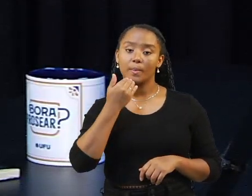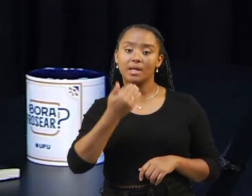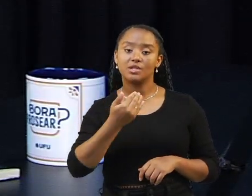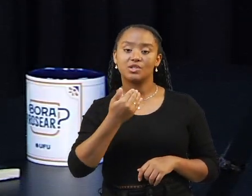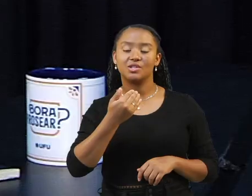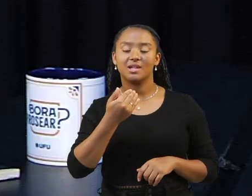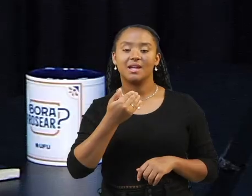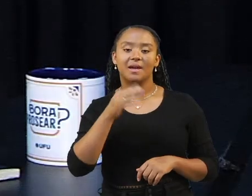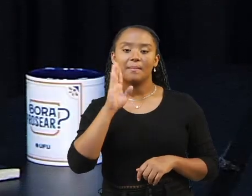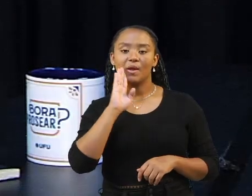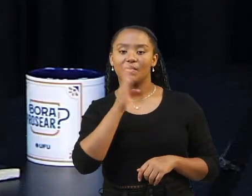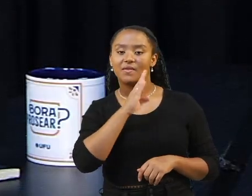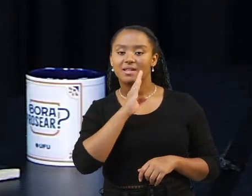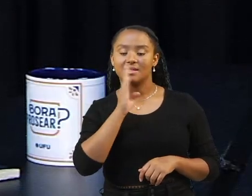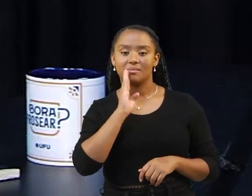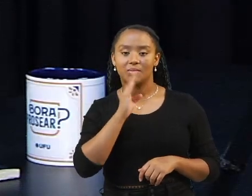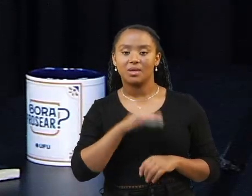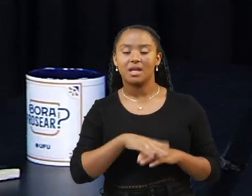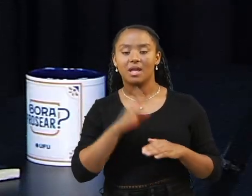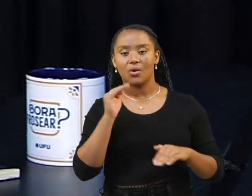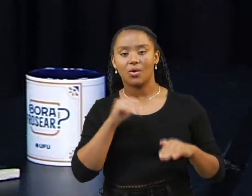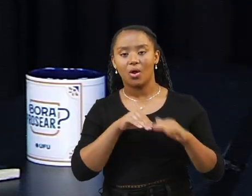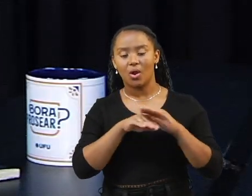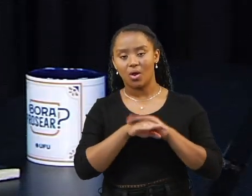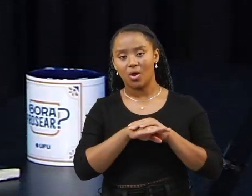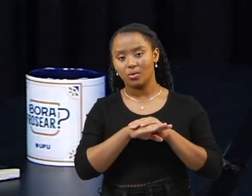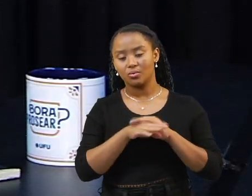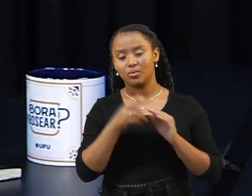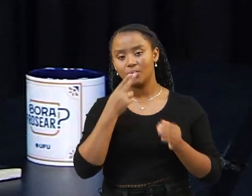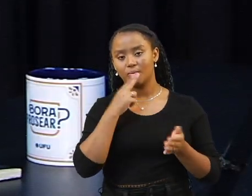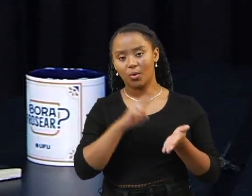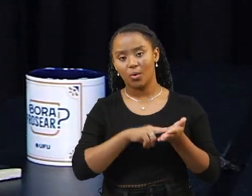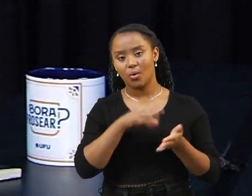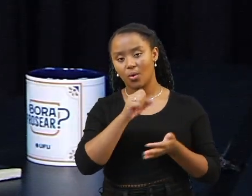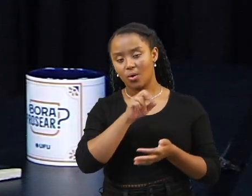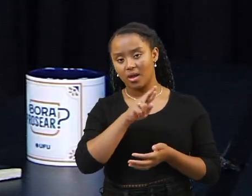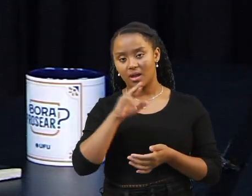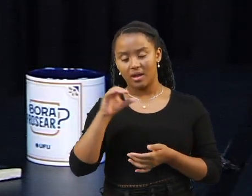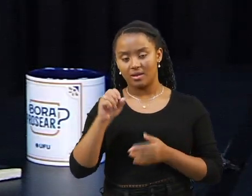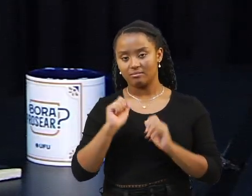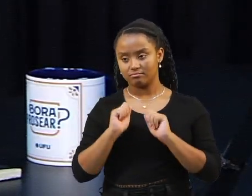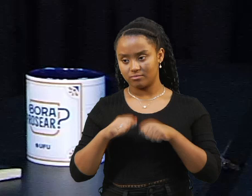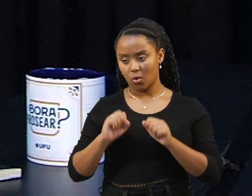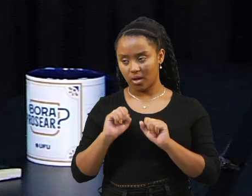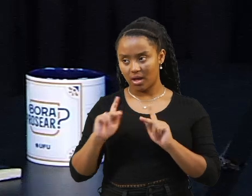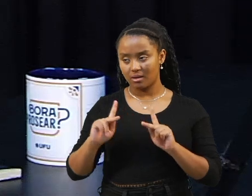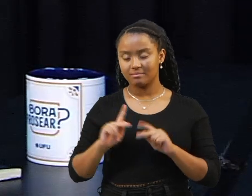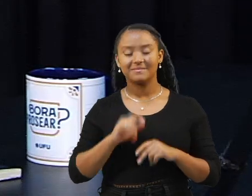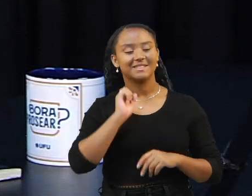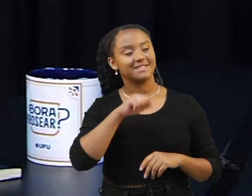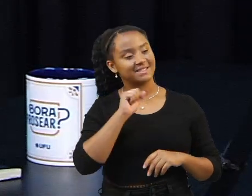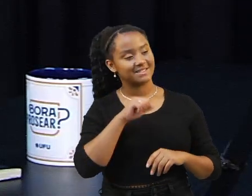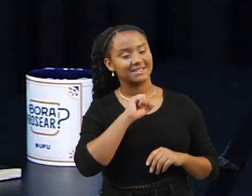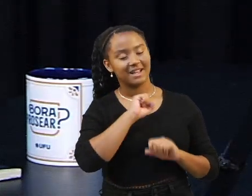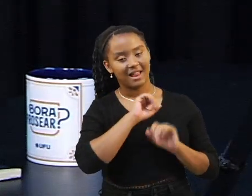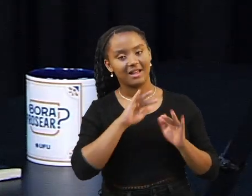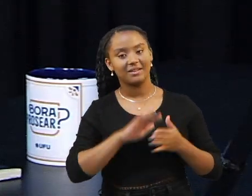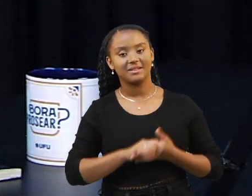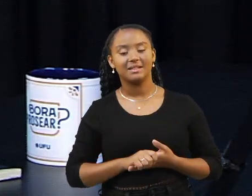perdi o nome lá, o Facebook, todos eu atendo e eu ponho no correio e envio. Pode ser? Pode,